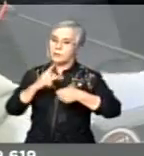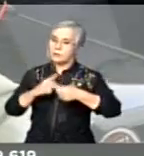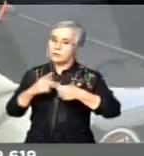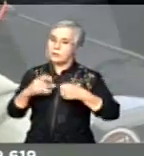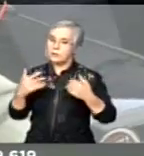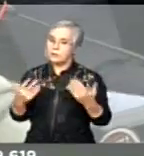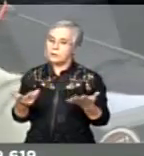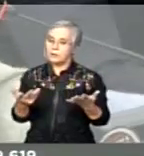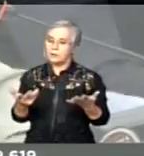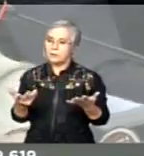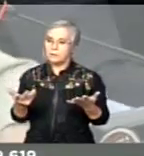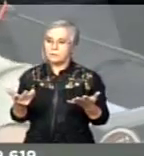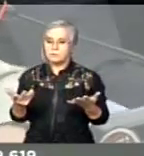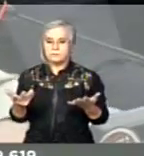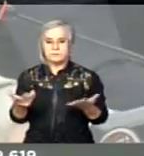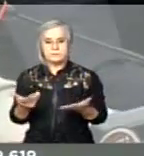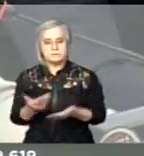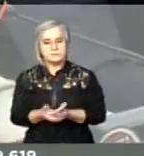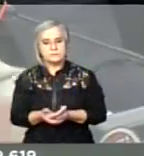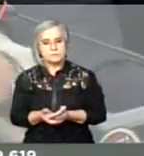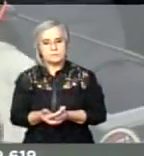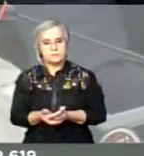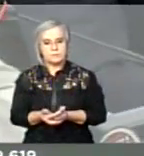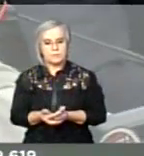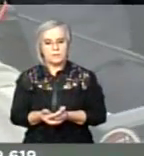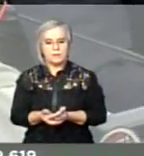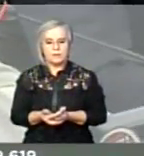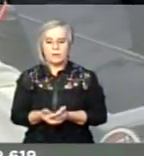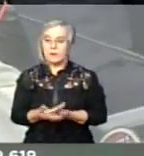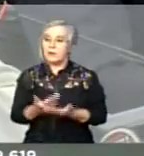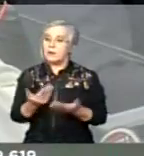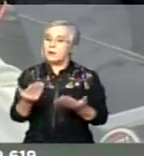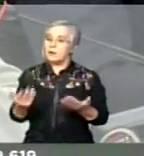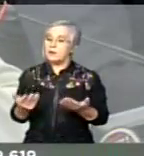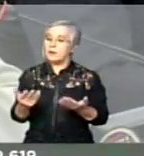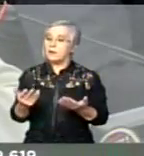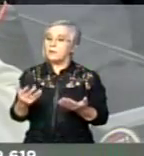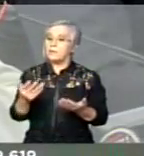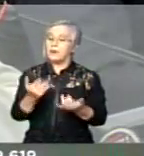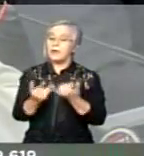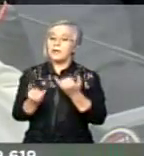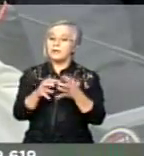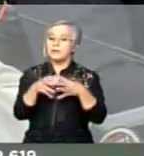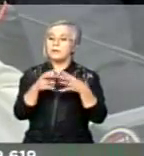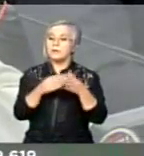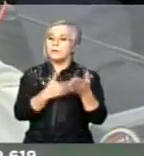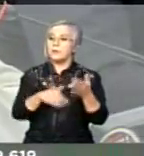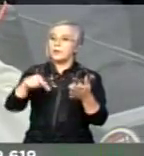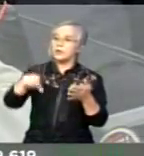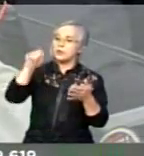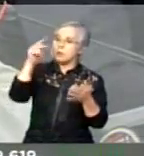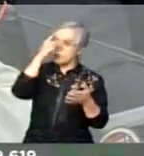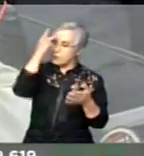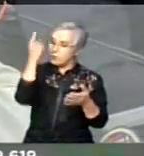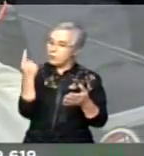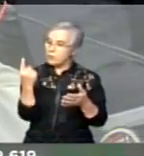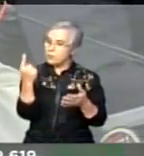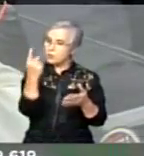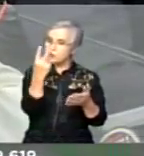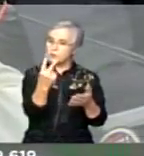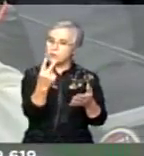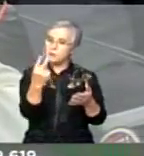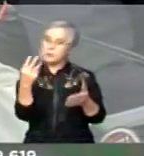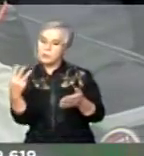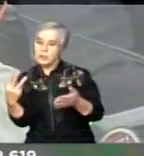em praça pública como expiação por um corpo político que está adoentado,